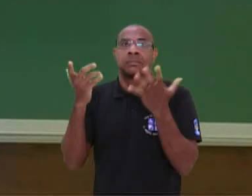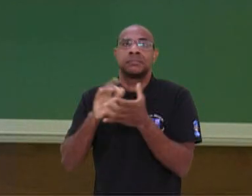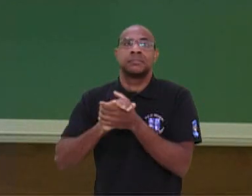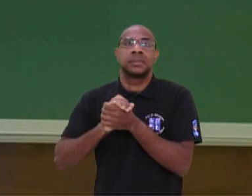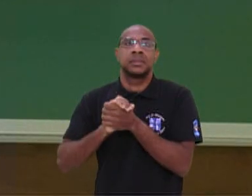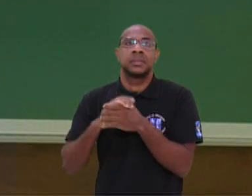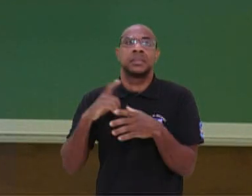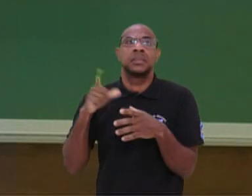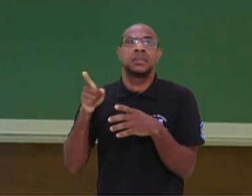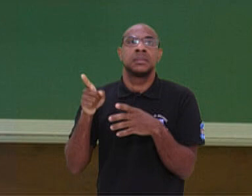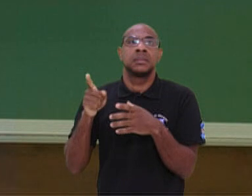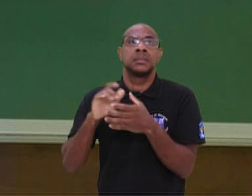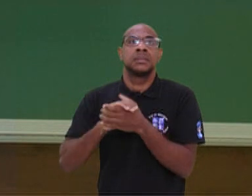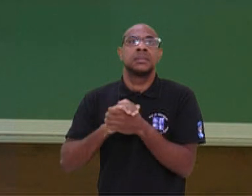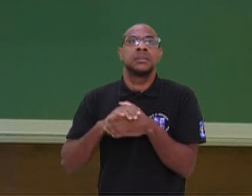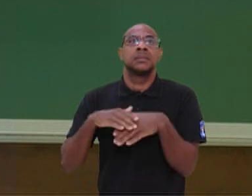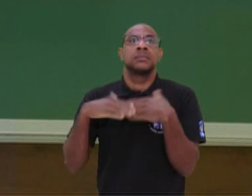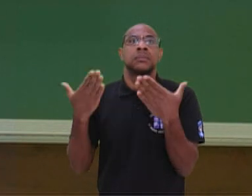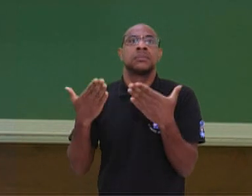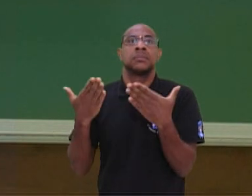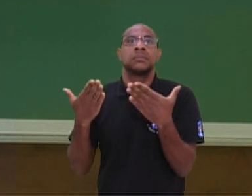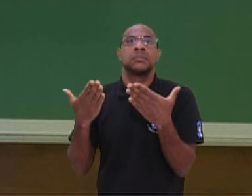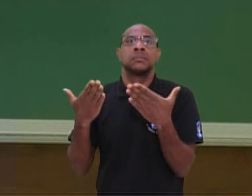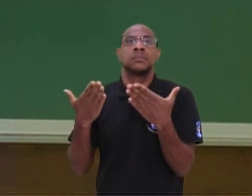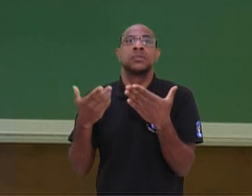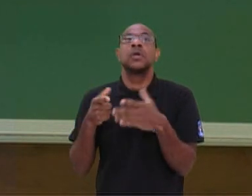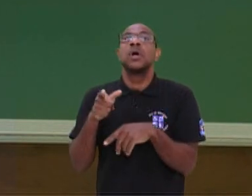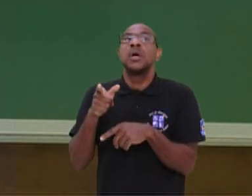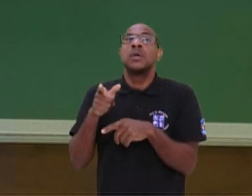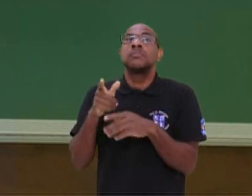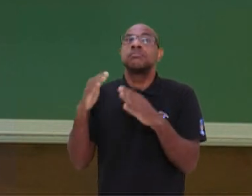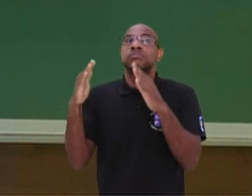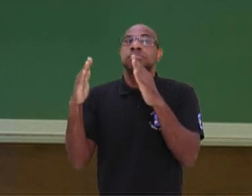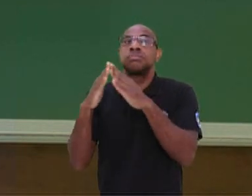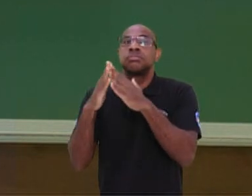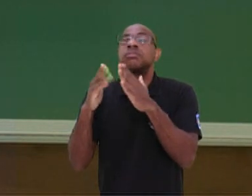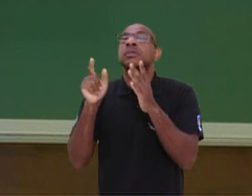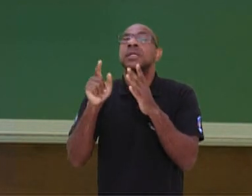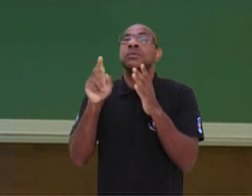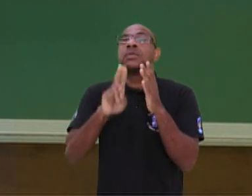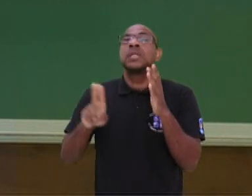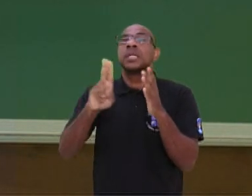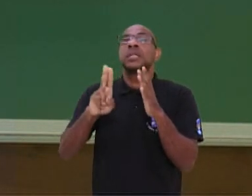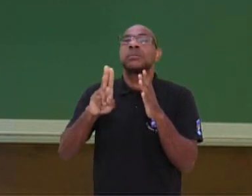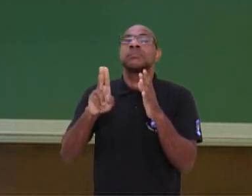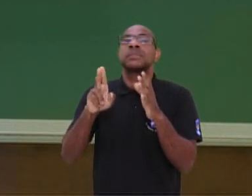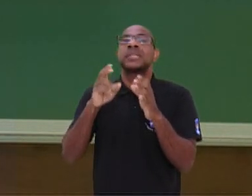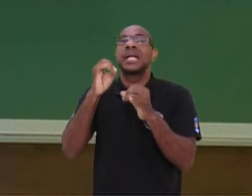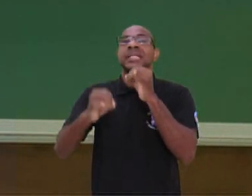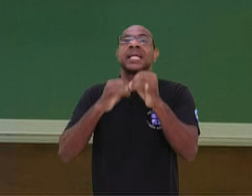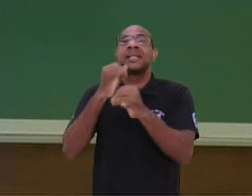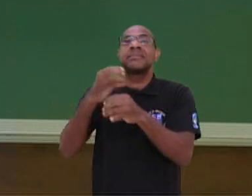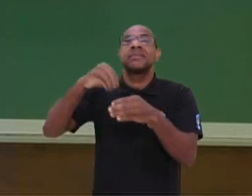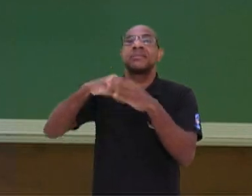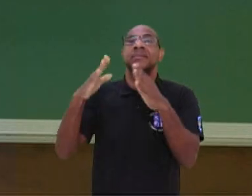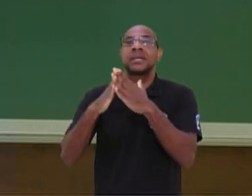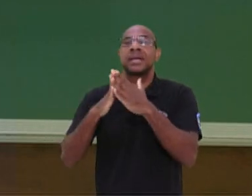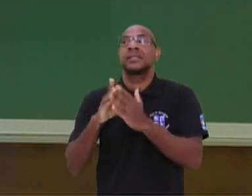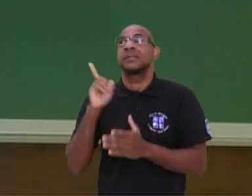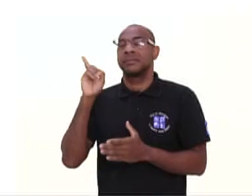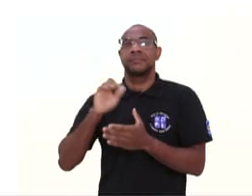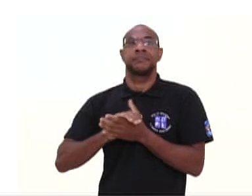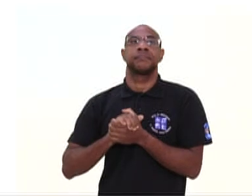repetir, domicílios em que havia utilização da internet por situação do domicílio. Então, primeira atividade para vocês, minha